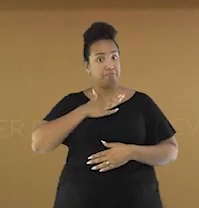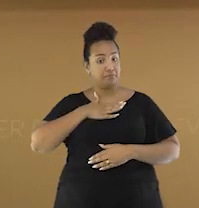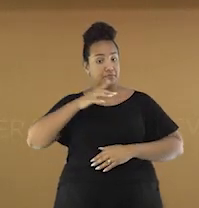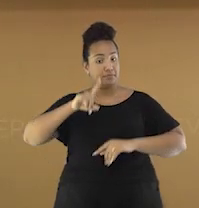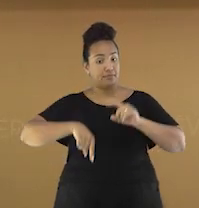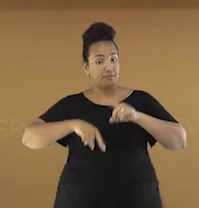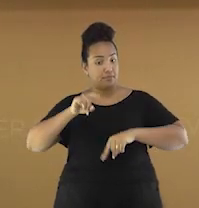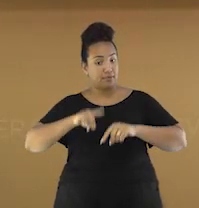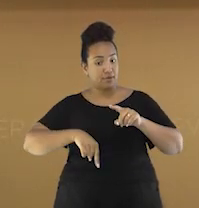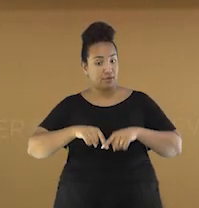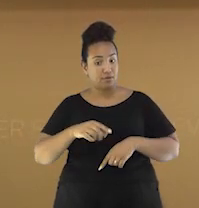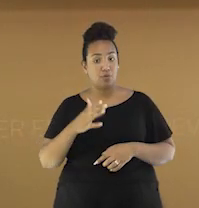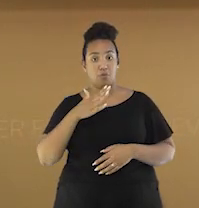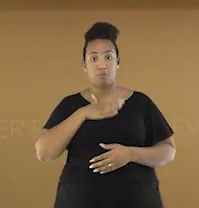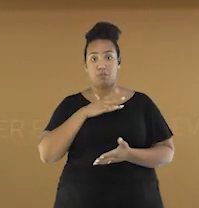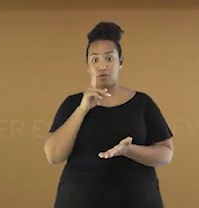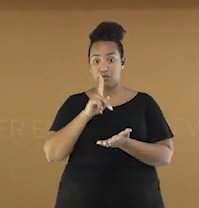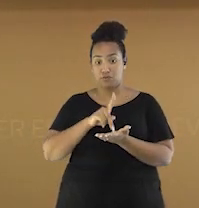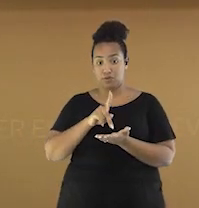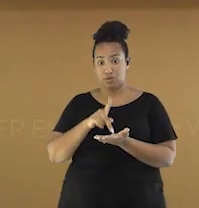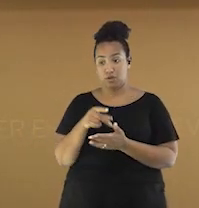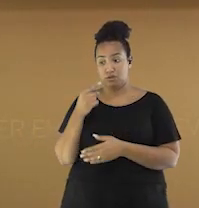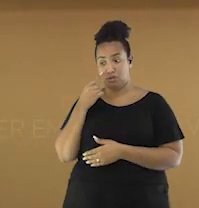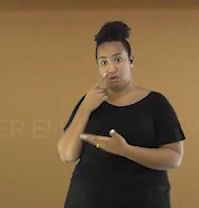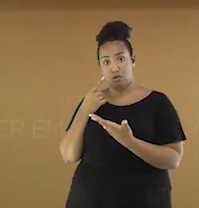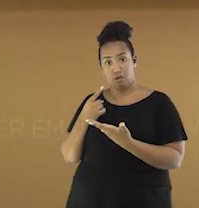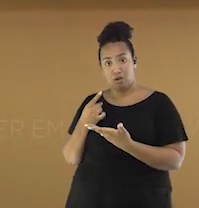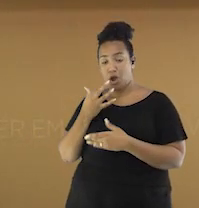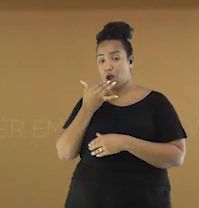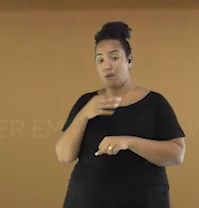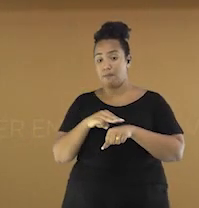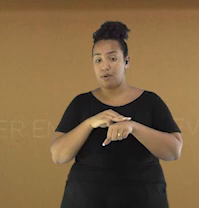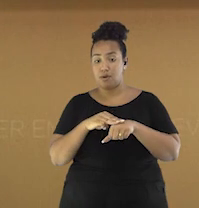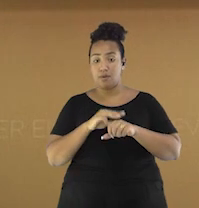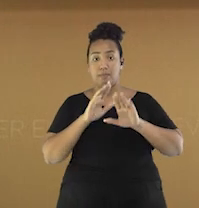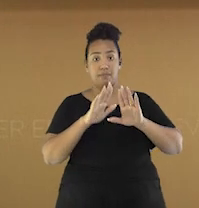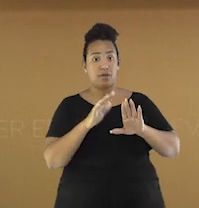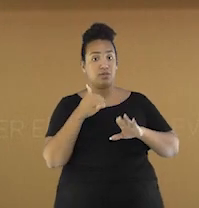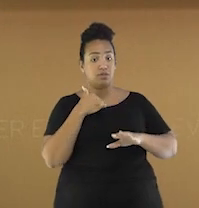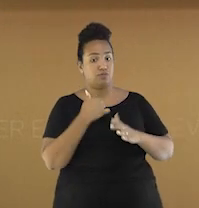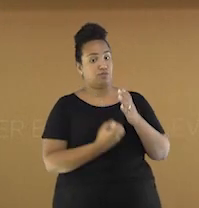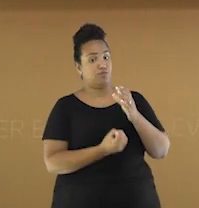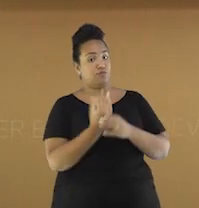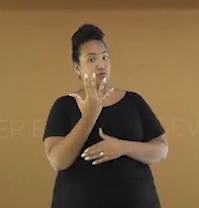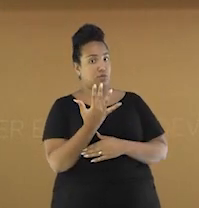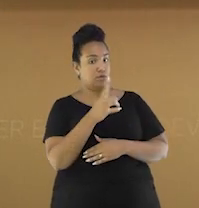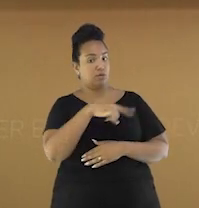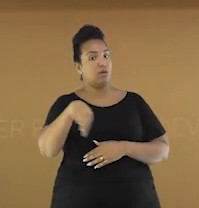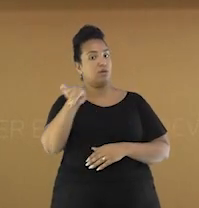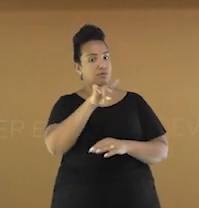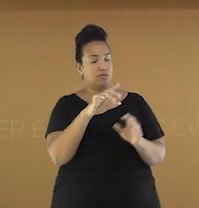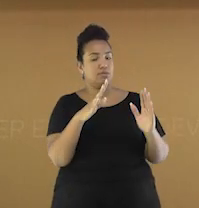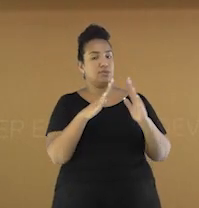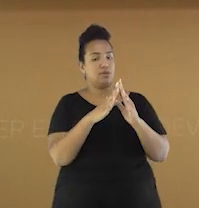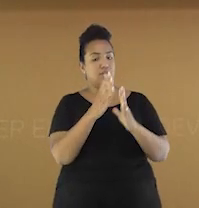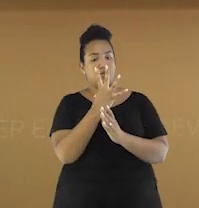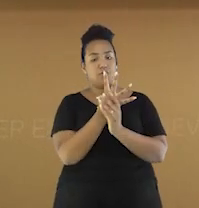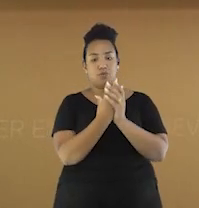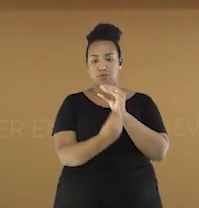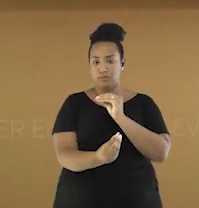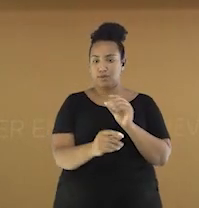de verdade, é esse aqui. Mas eu vou construir esse daqui e vou ensinar vocês a fazer igual, ou até mais